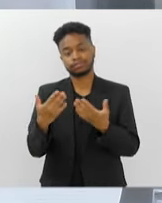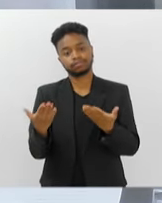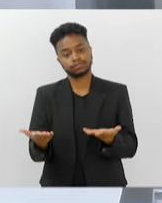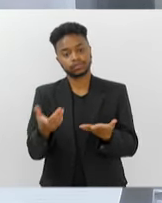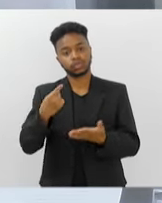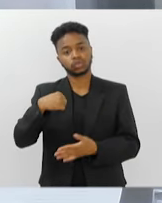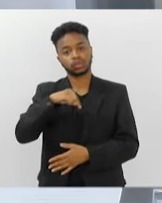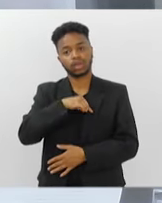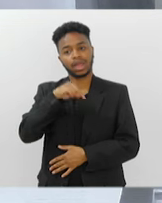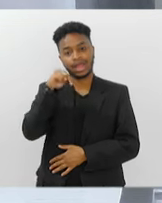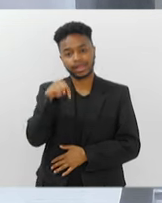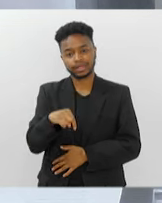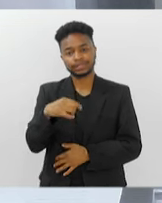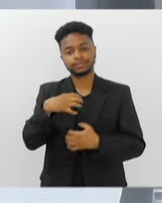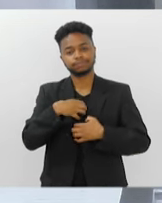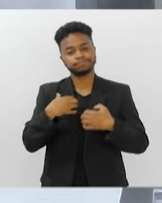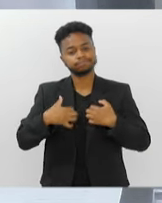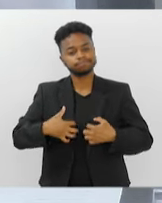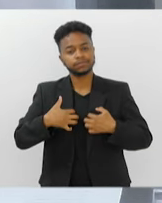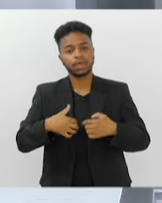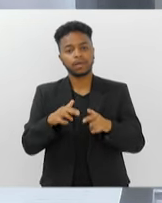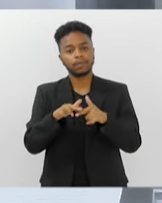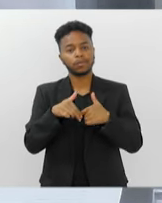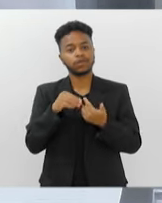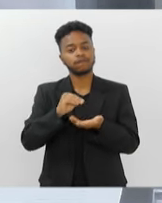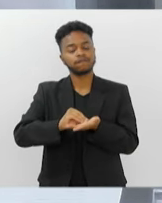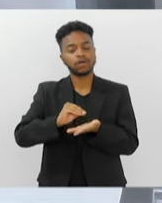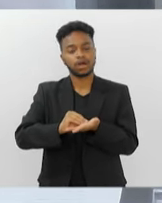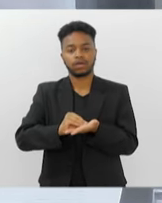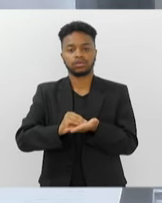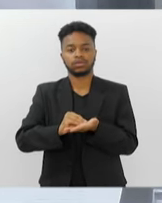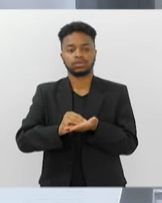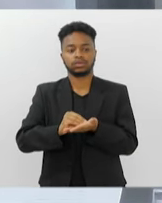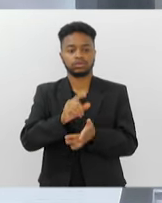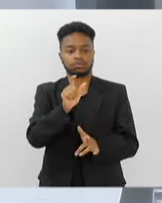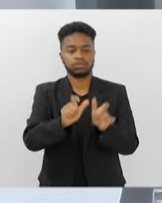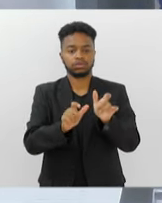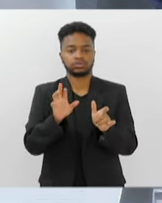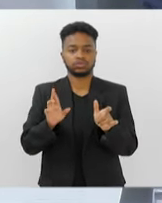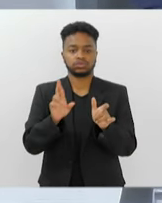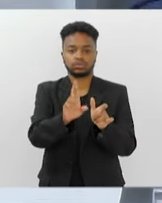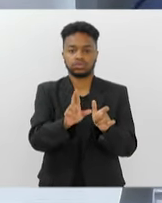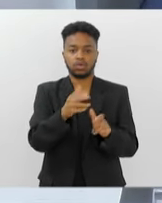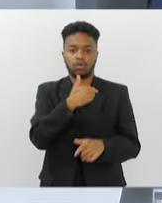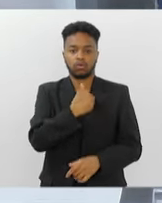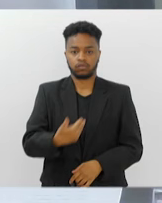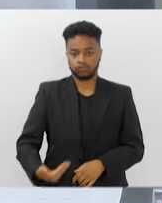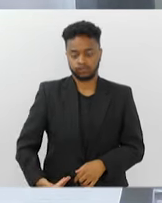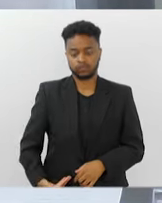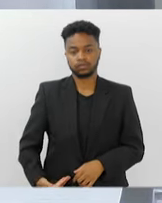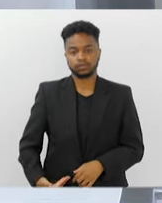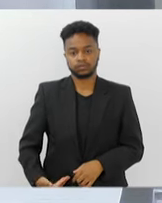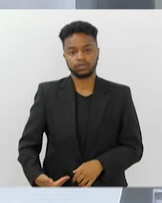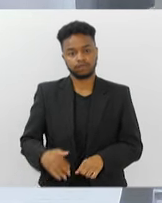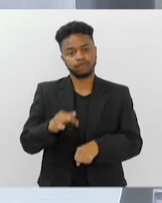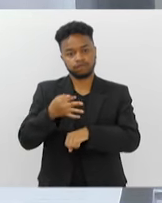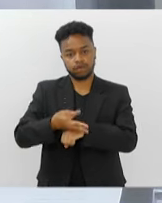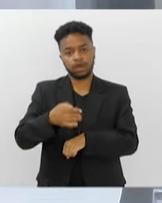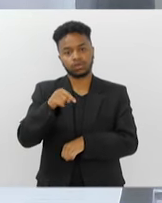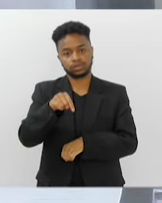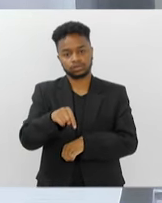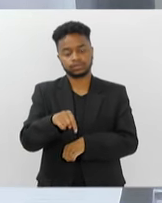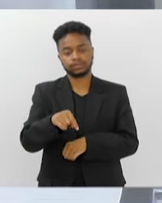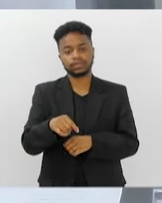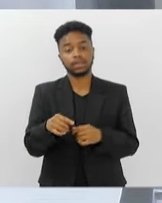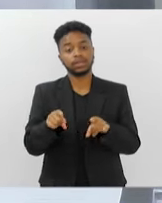aqui muito indignado com a falta desses representantes do governo aqui e e a gente sempre adota